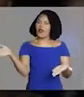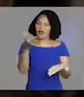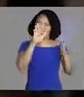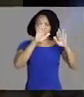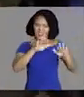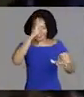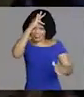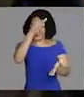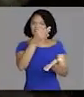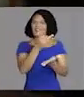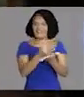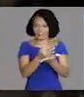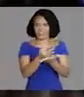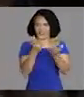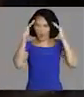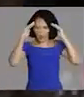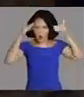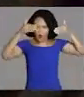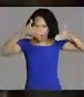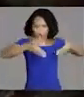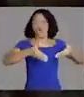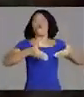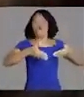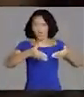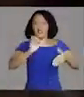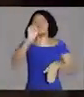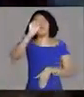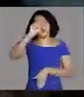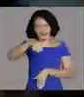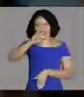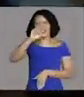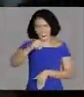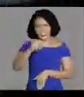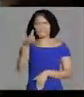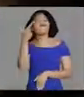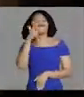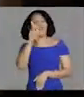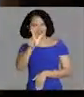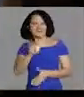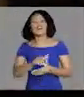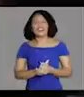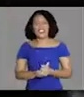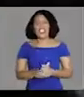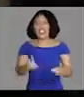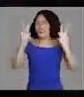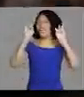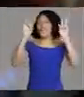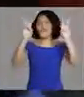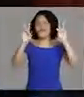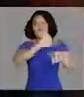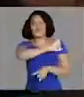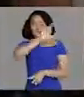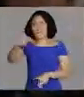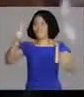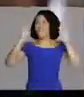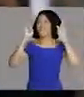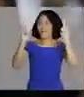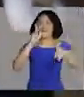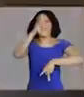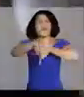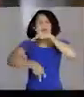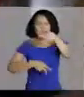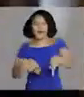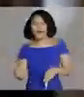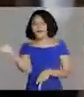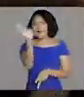Vamos manter a nossa fé, vamos manter o nosso foco. Sim, nós vamos vencer. Viva São Luís! Viva o